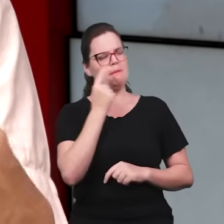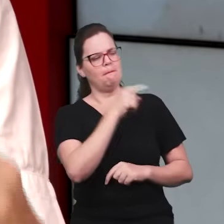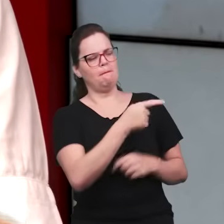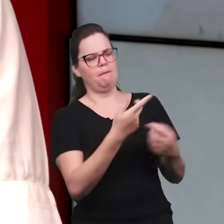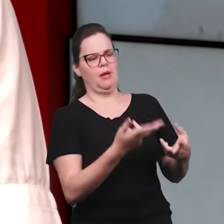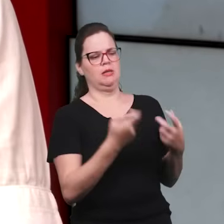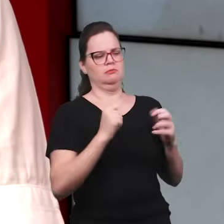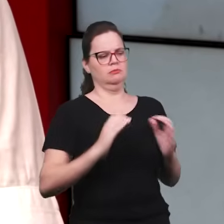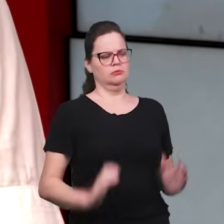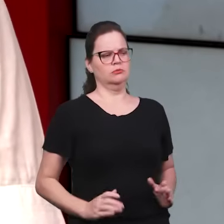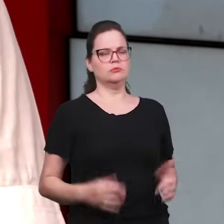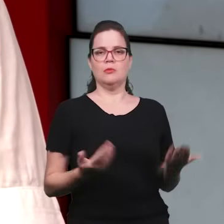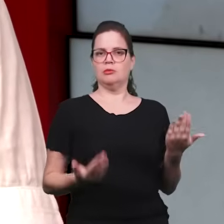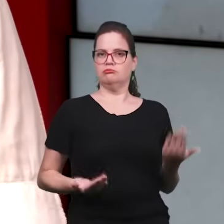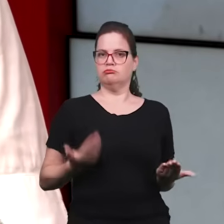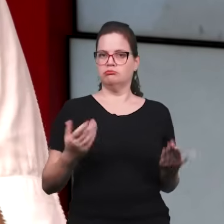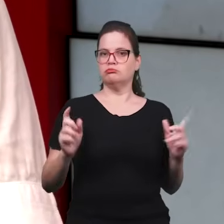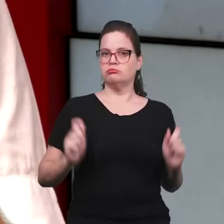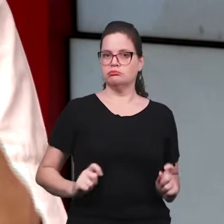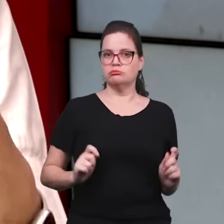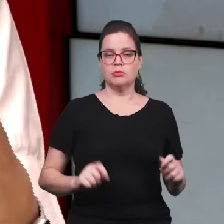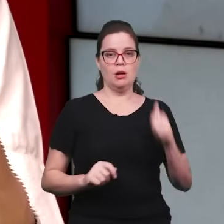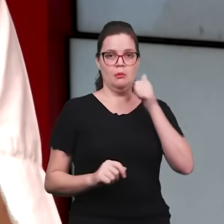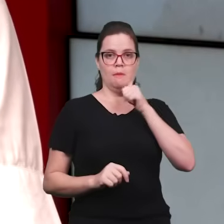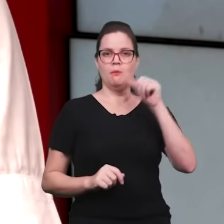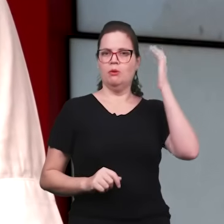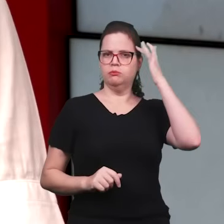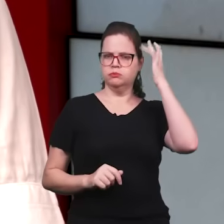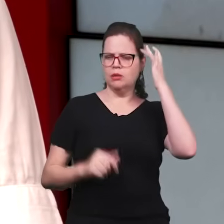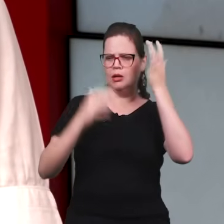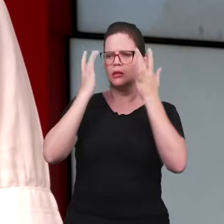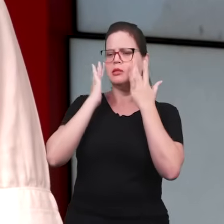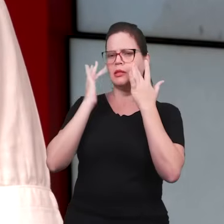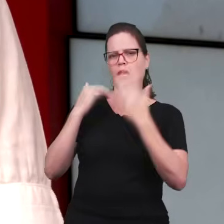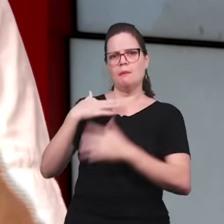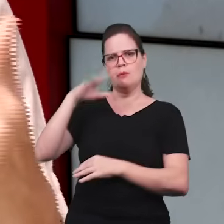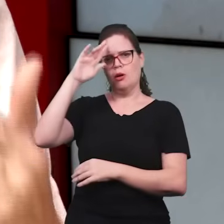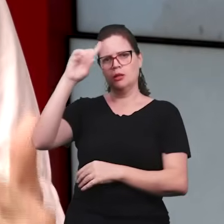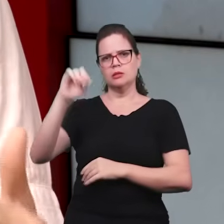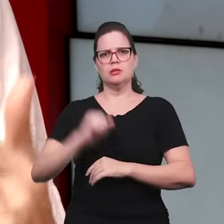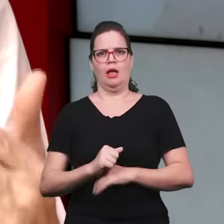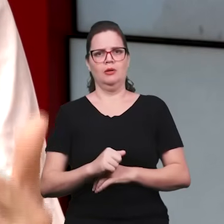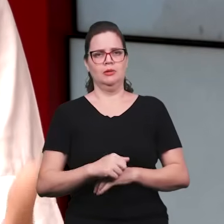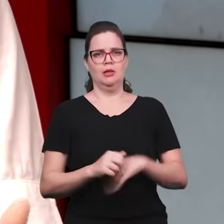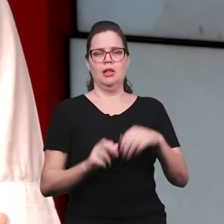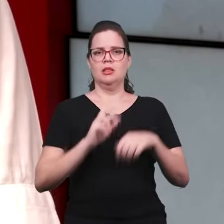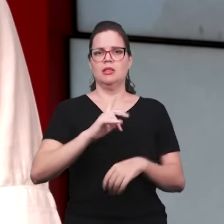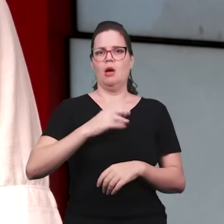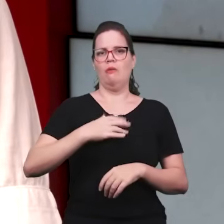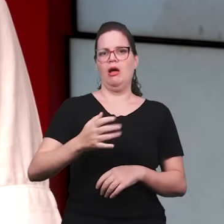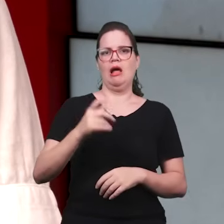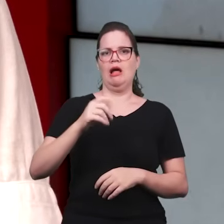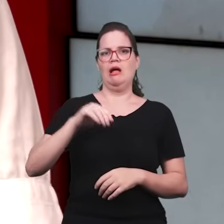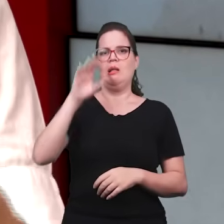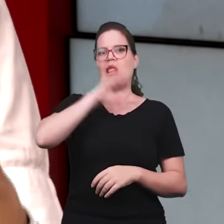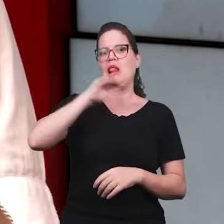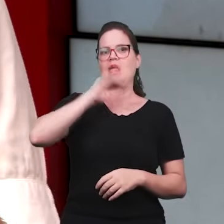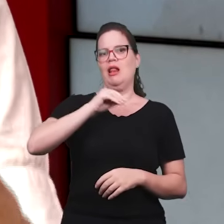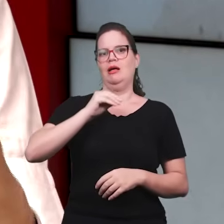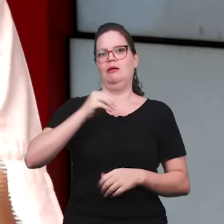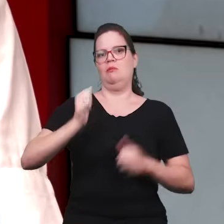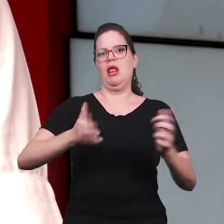que ela tem uma postura equilibrada, que ela é uma mulher temente a Deus, que não é uma mulher precipitada, que